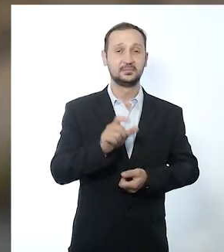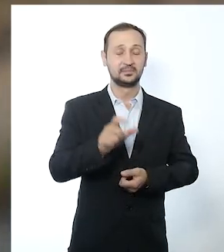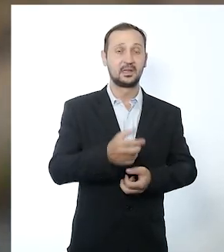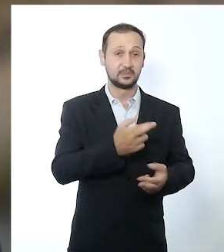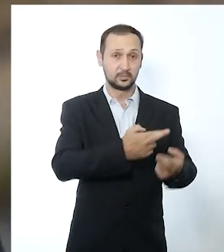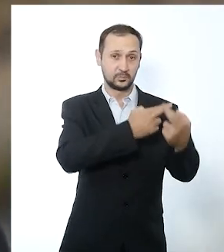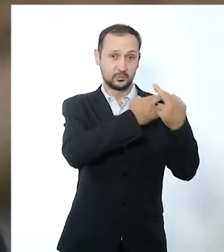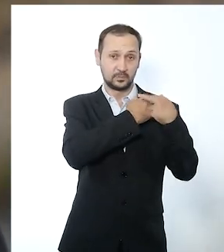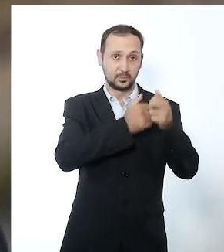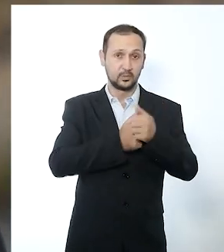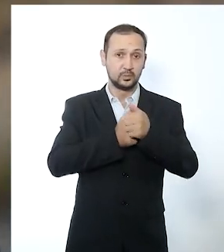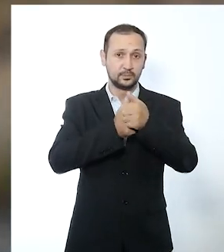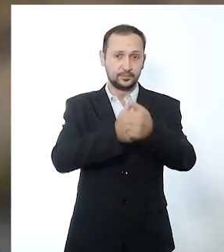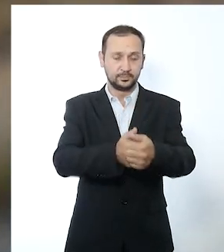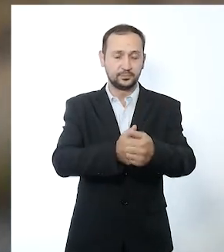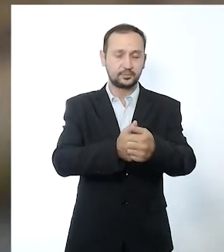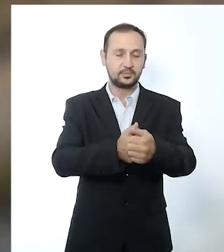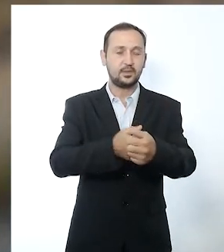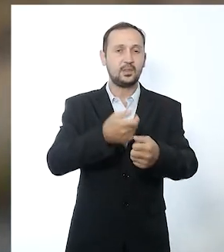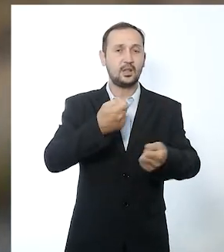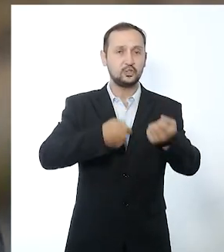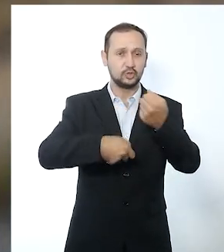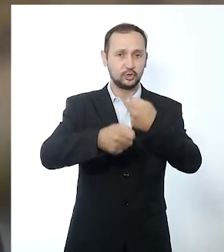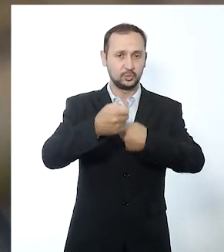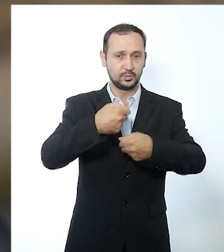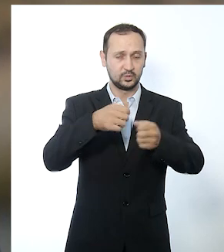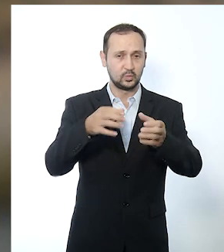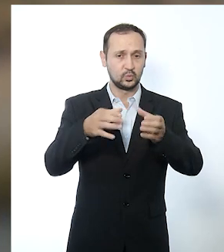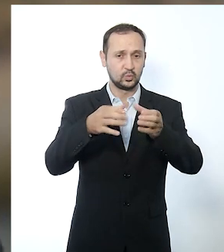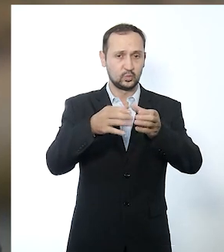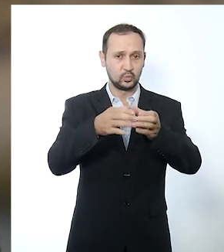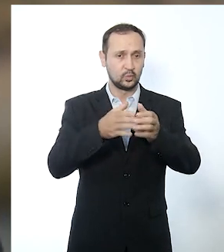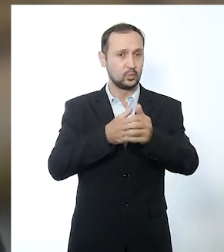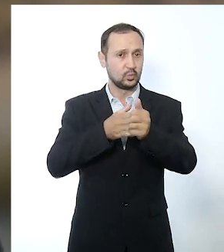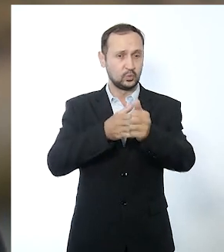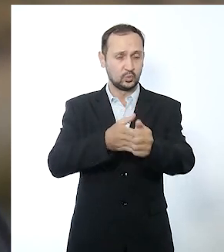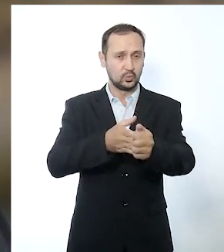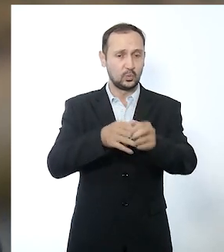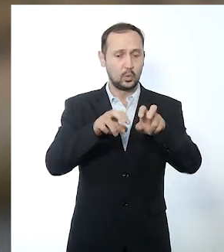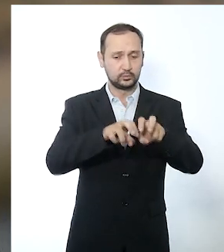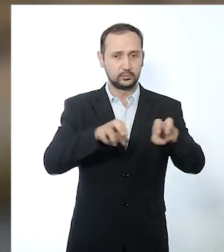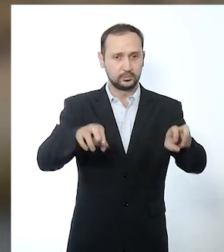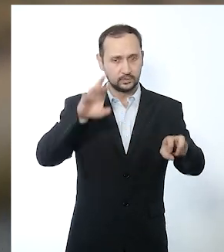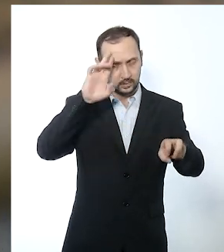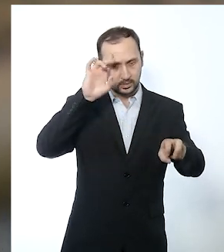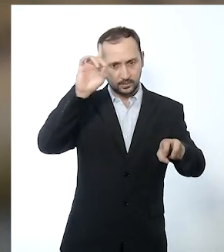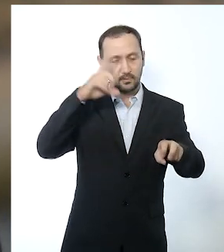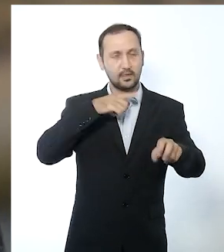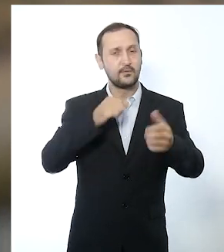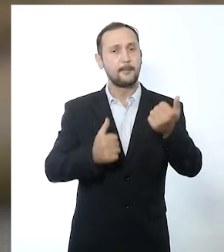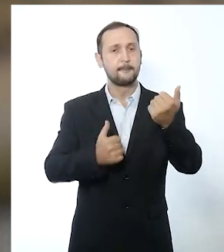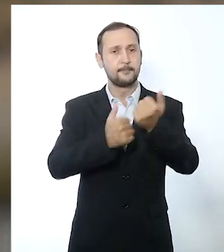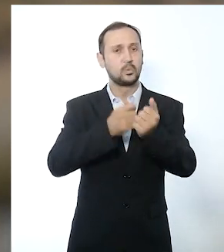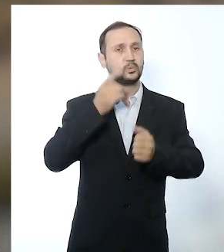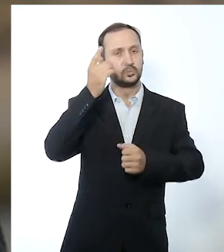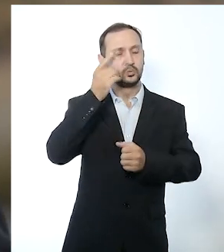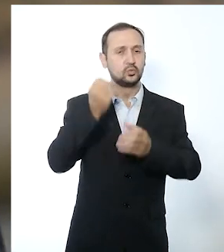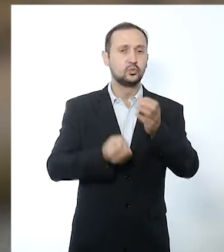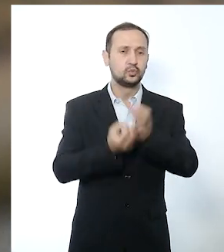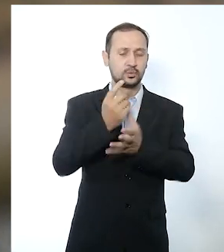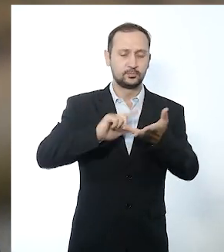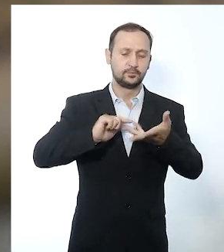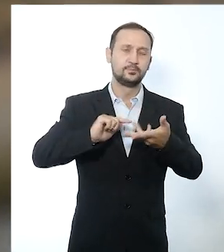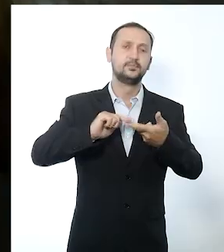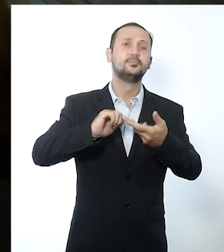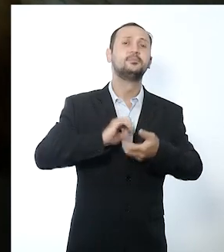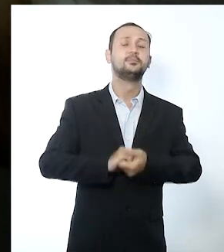Responsável pela condução administrativa da Assembleia, a mesa diretora contou com o apoio de todos os deputados para a implantação de